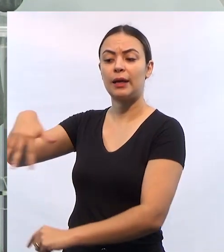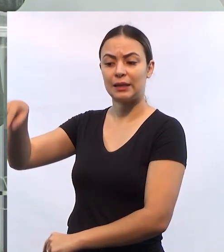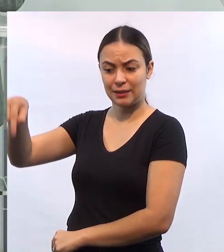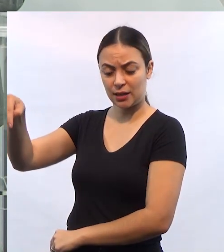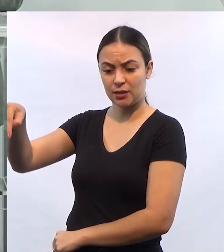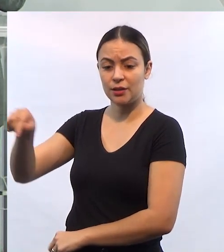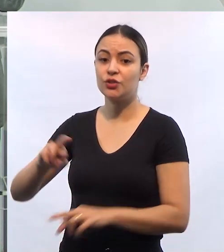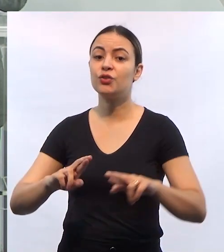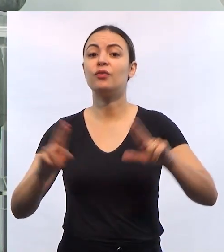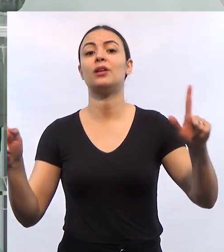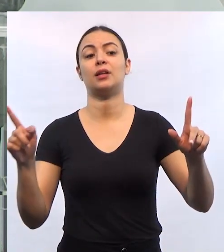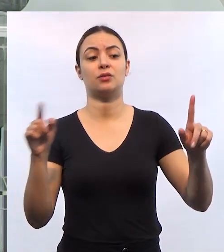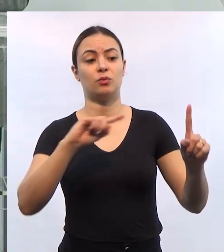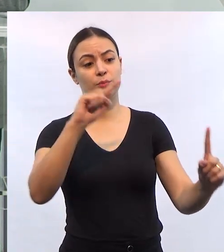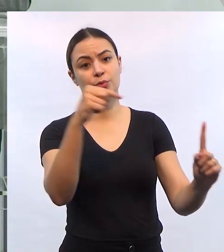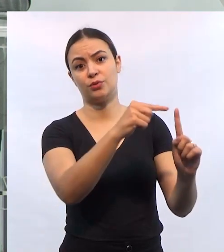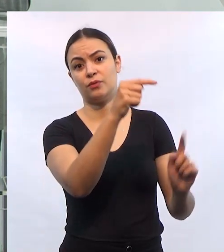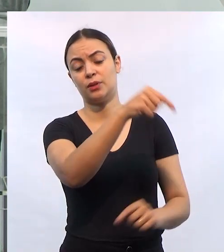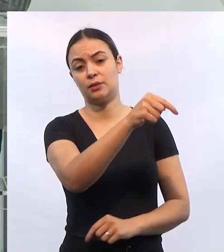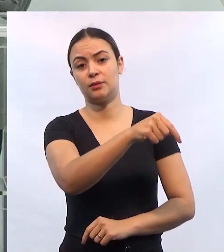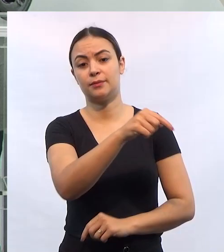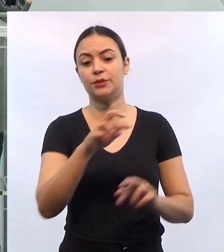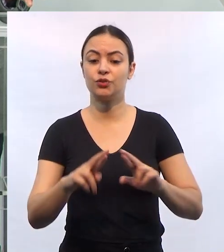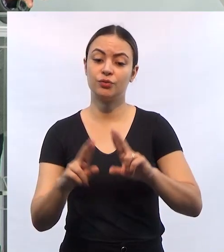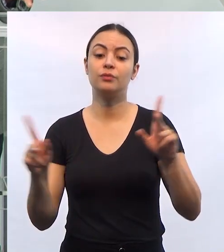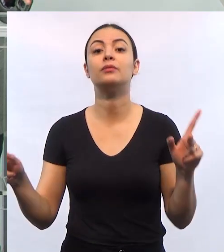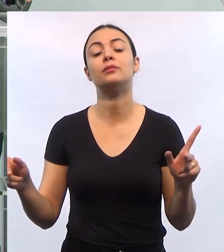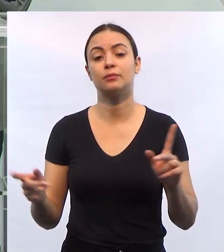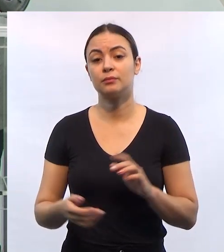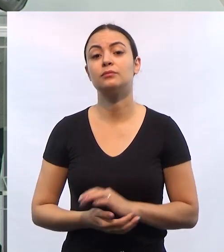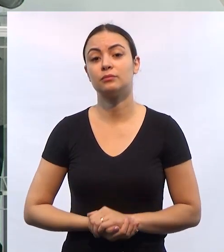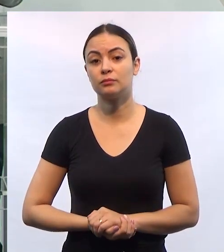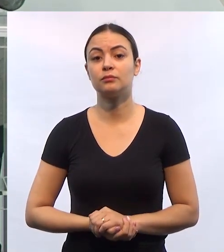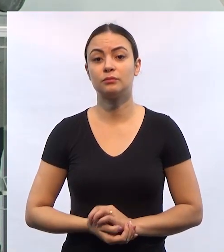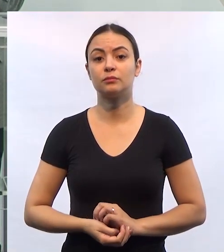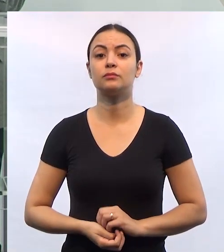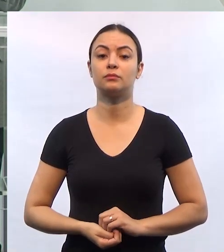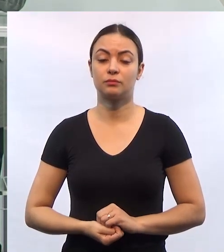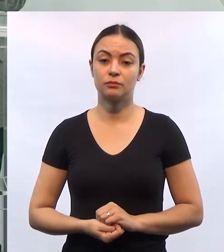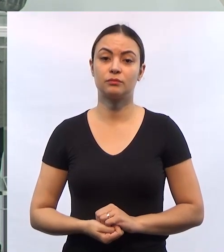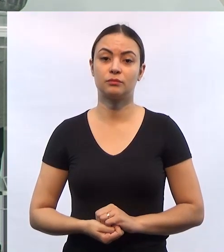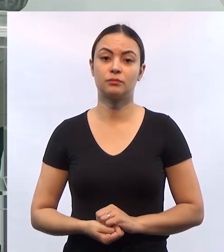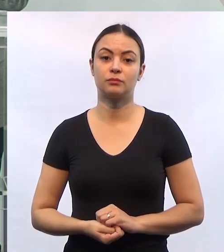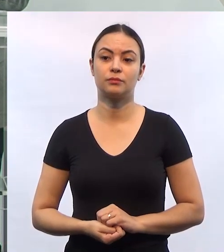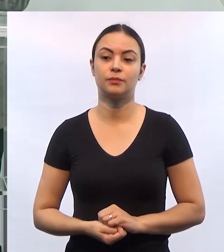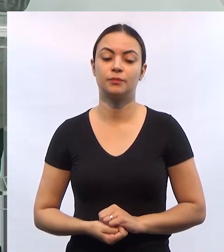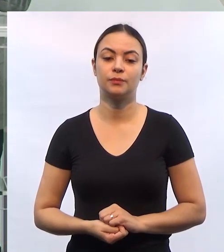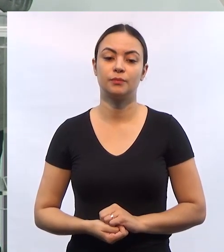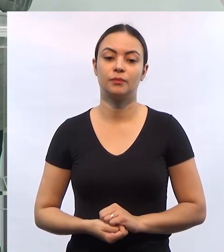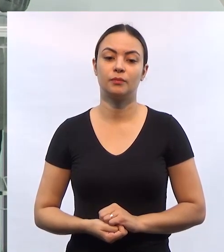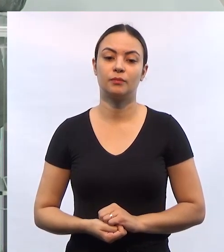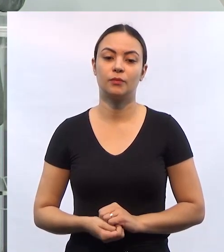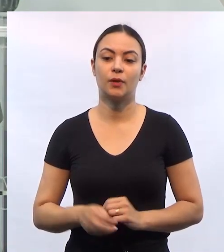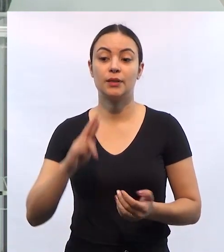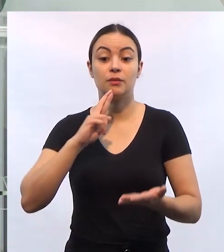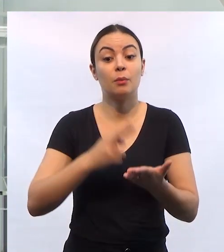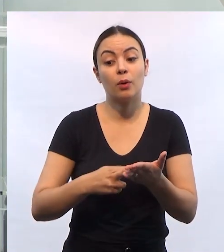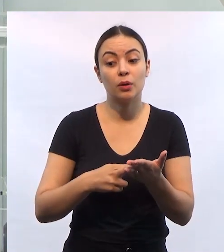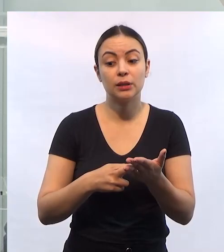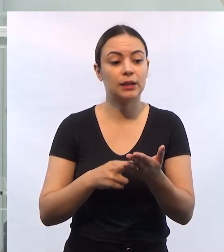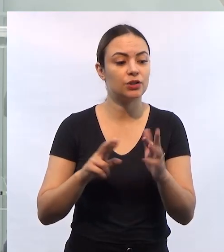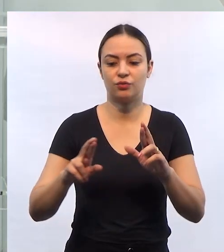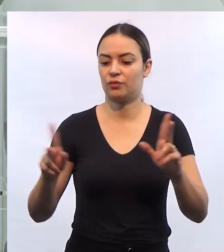resultado negativo ou positivo que não vai fazer muito efeito. Mas a pequena, se tomar a mesma decisão da grande, pode surtir um